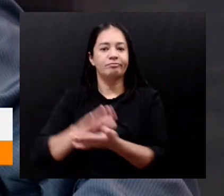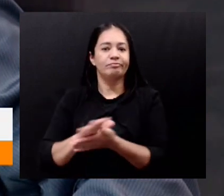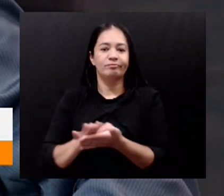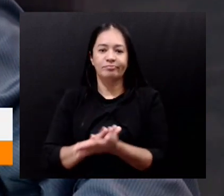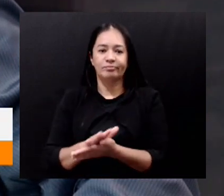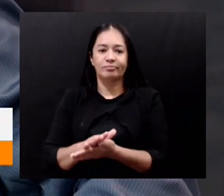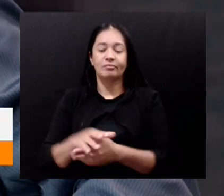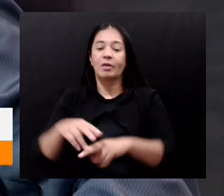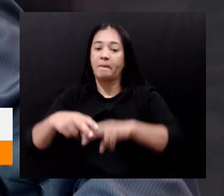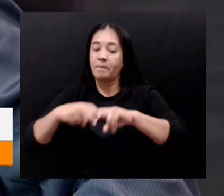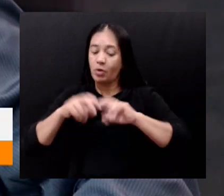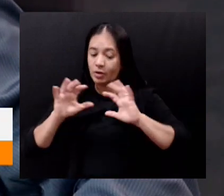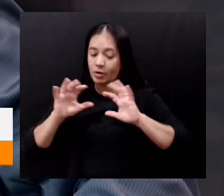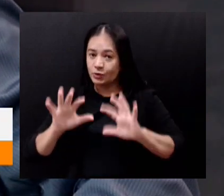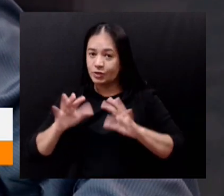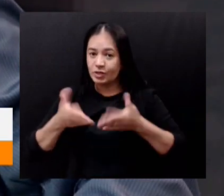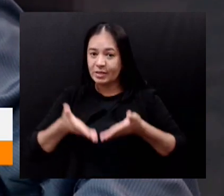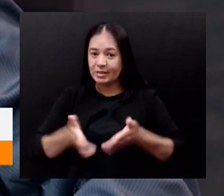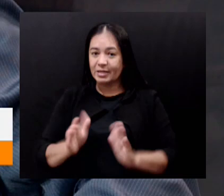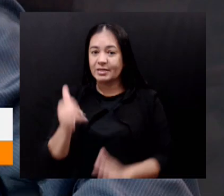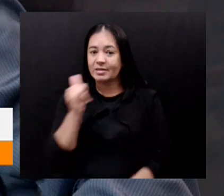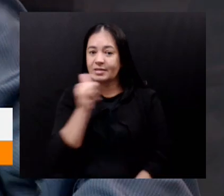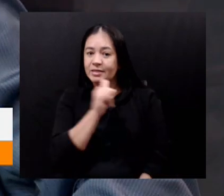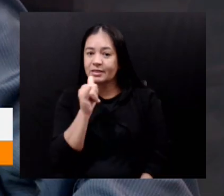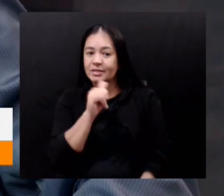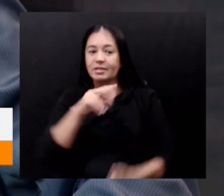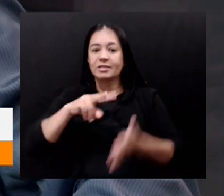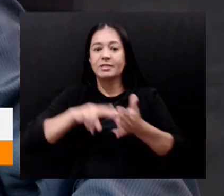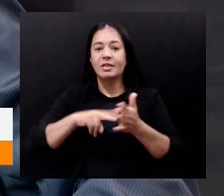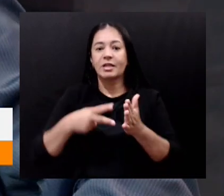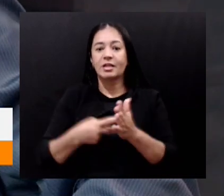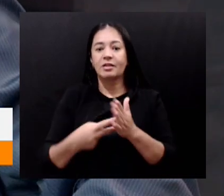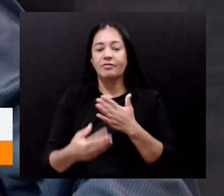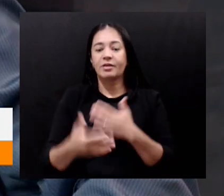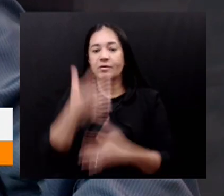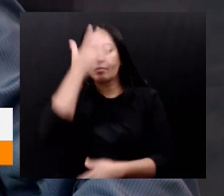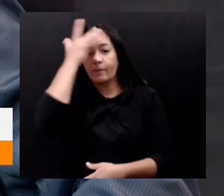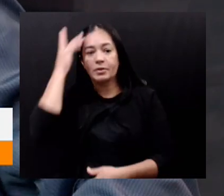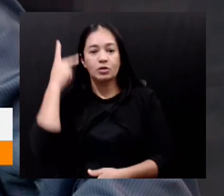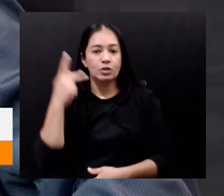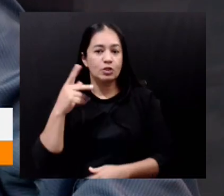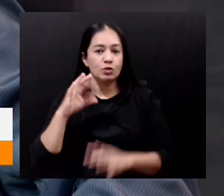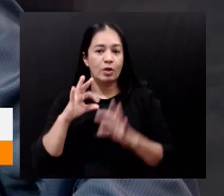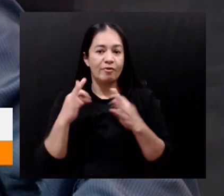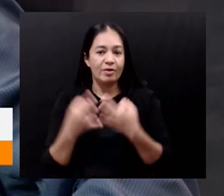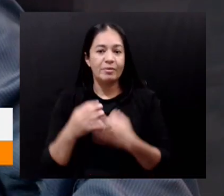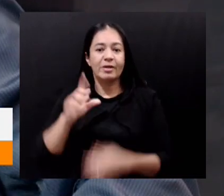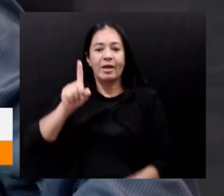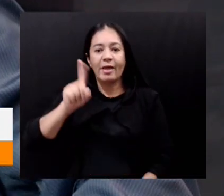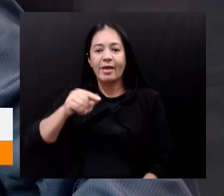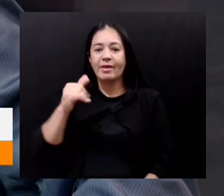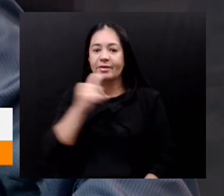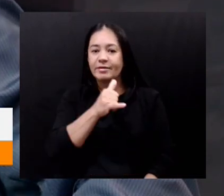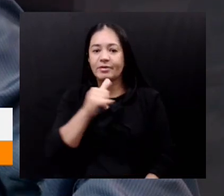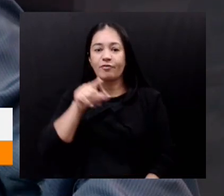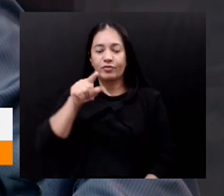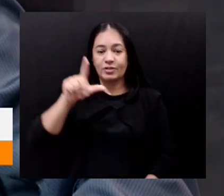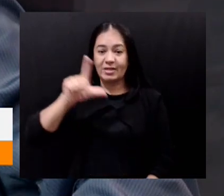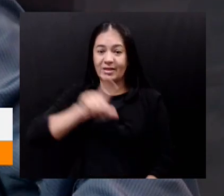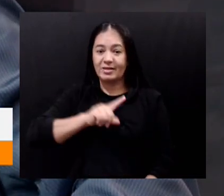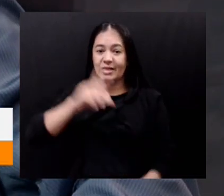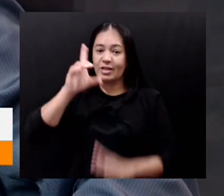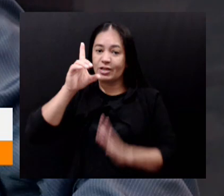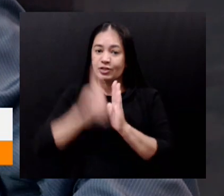italiano significa que alguém da sua família é italiano. Você tem esse direito, e esse seu direito deve ser